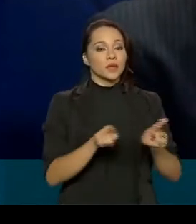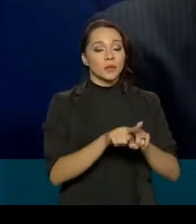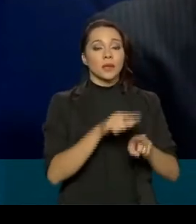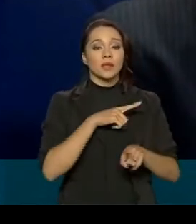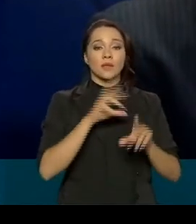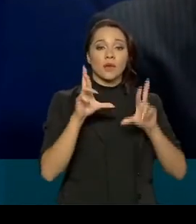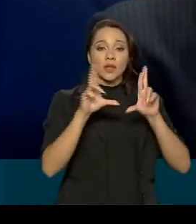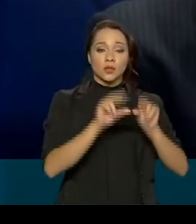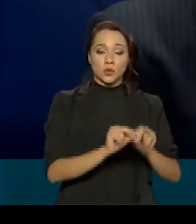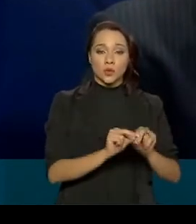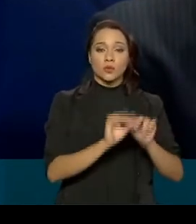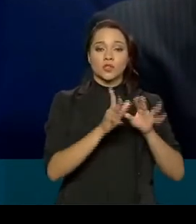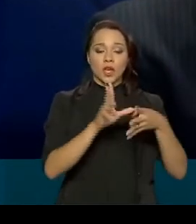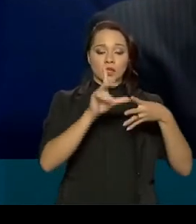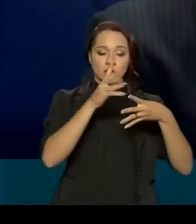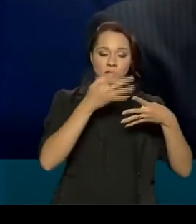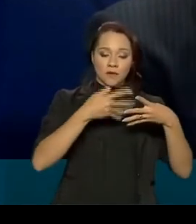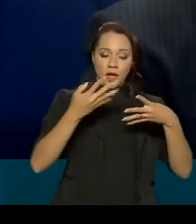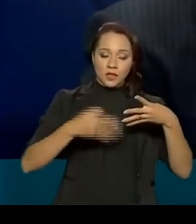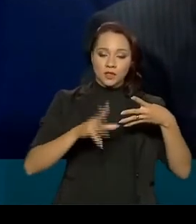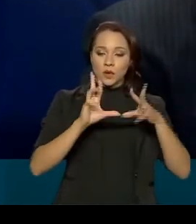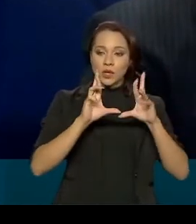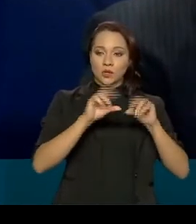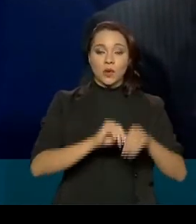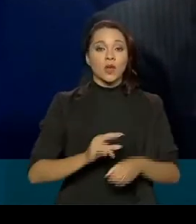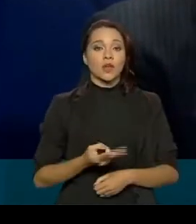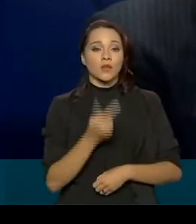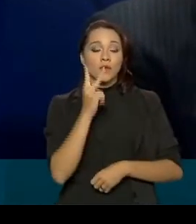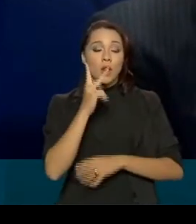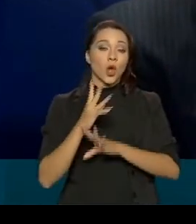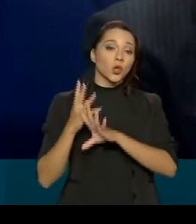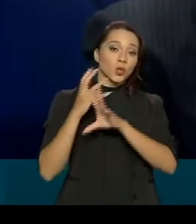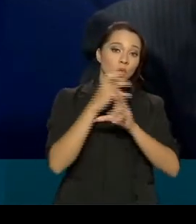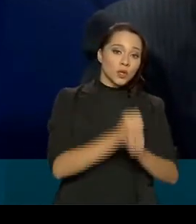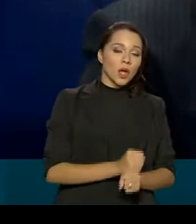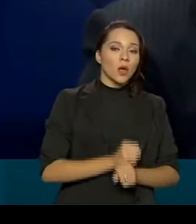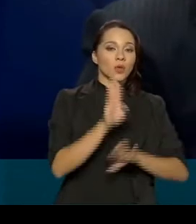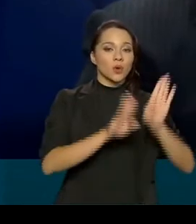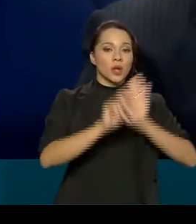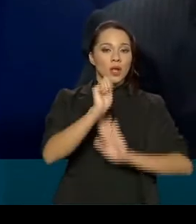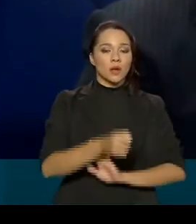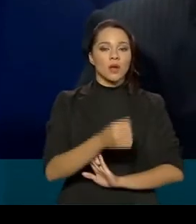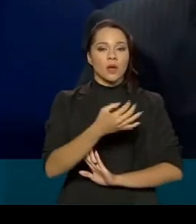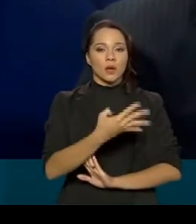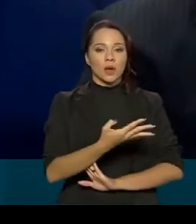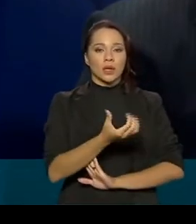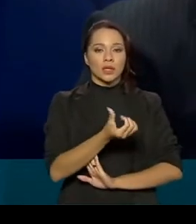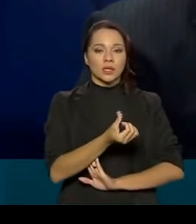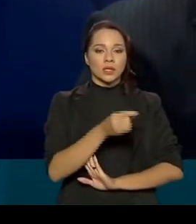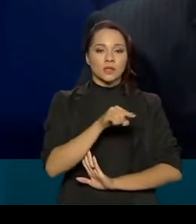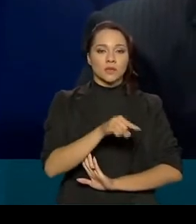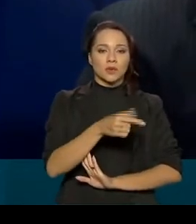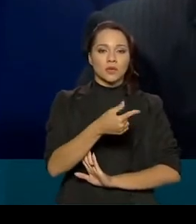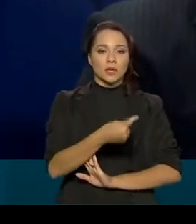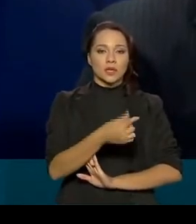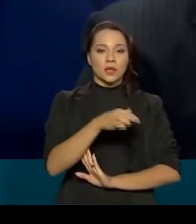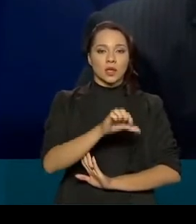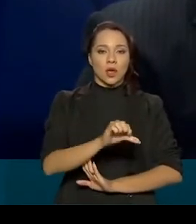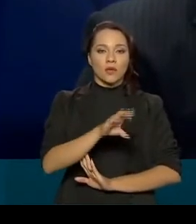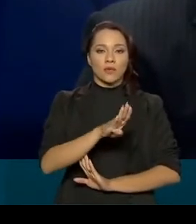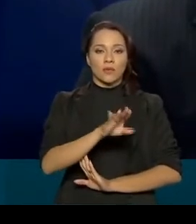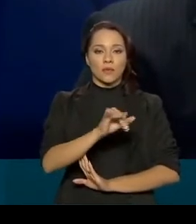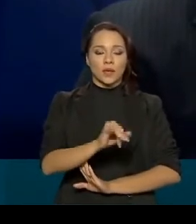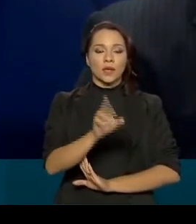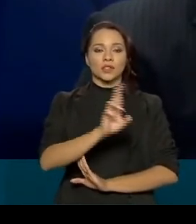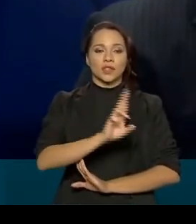resumo das faixas que eu mencionei, e o valor econômico total do leilão ficou em 46,79 bilhões